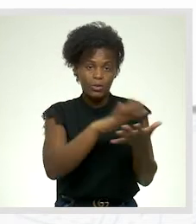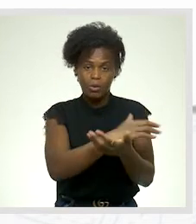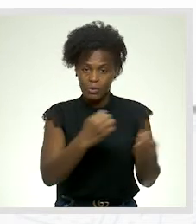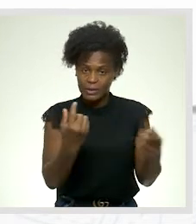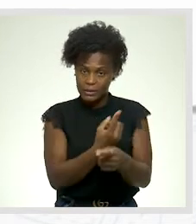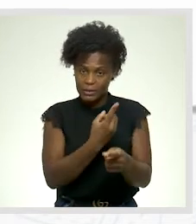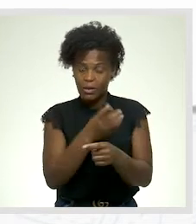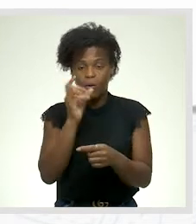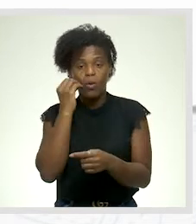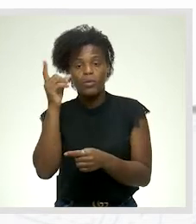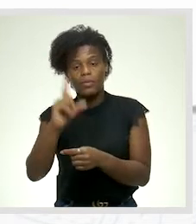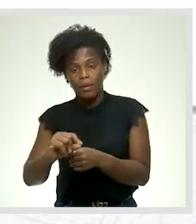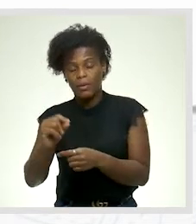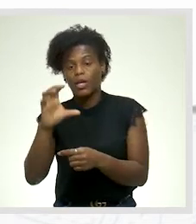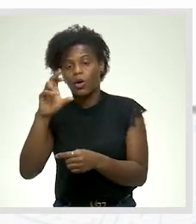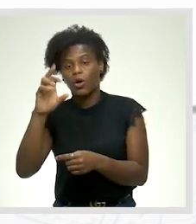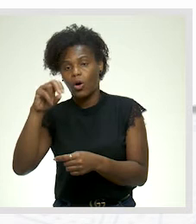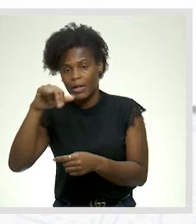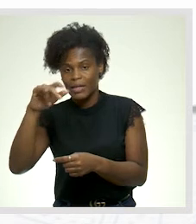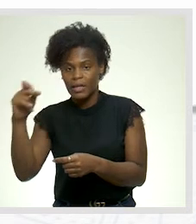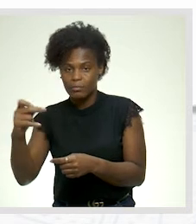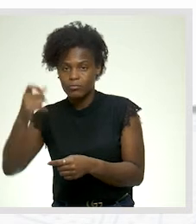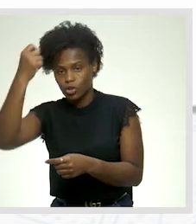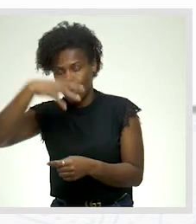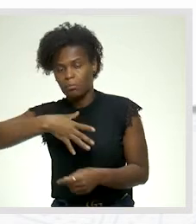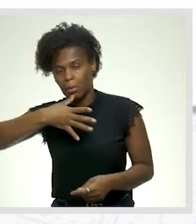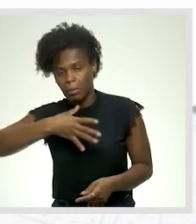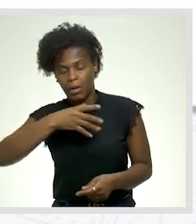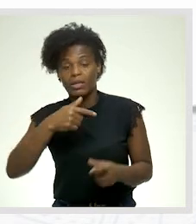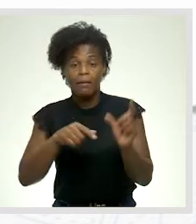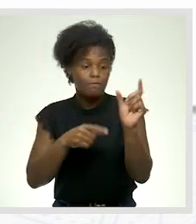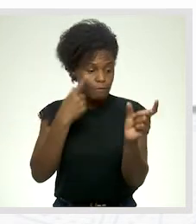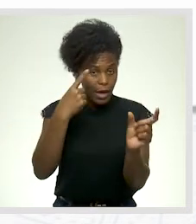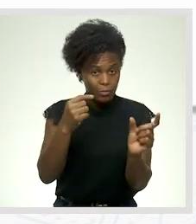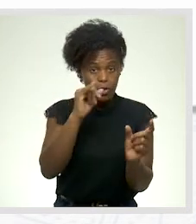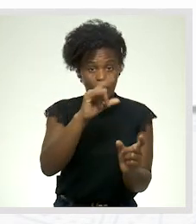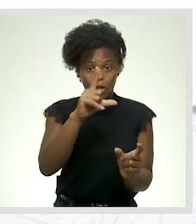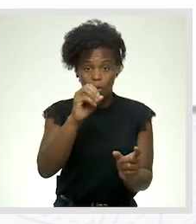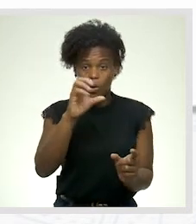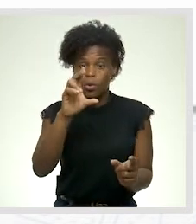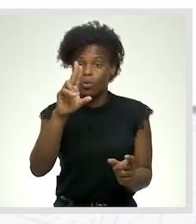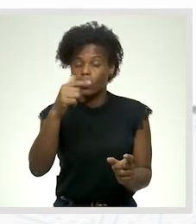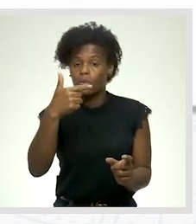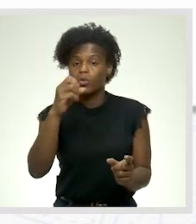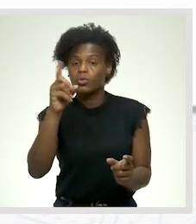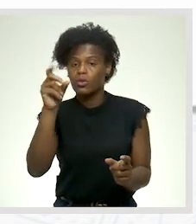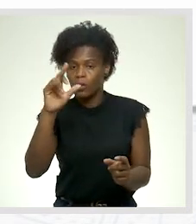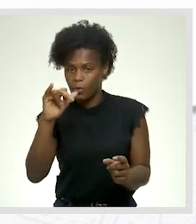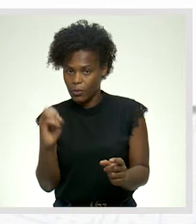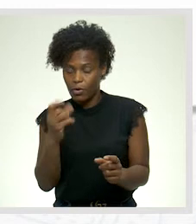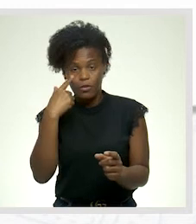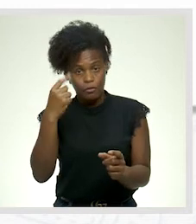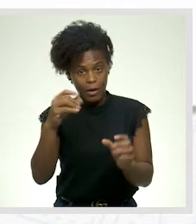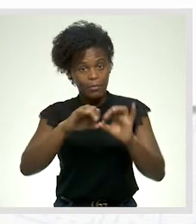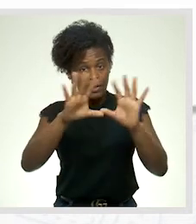notícia como a crónica. Também há uso de verbos e locutórios assertivos, e esses verbos estão ali muito